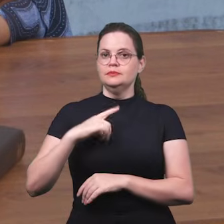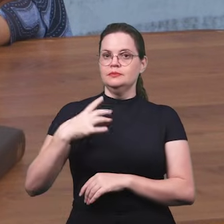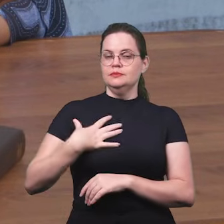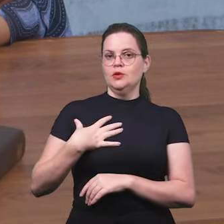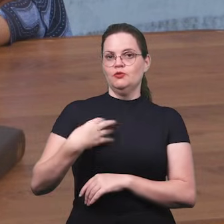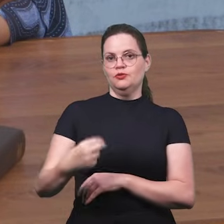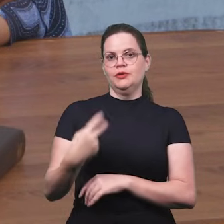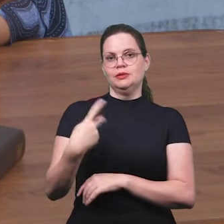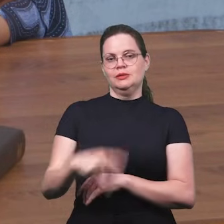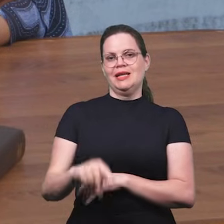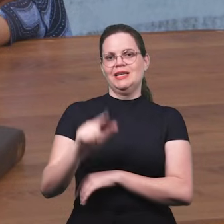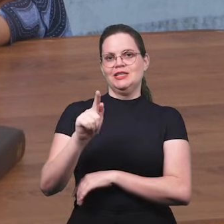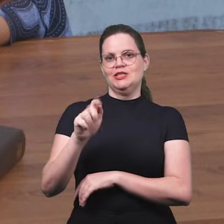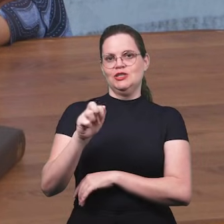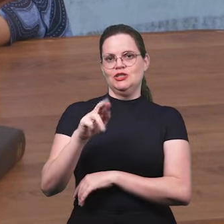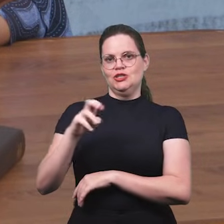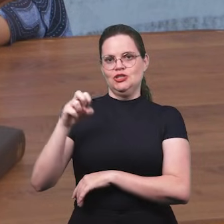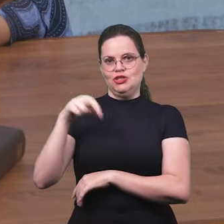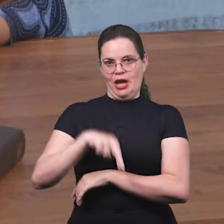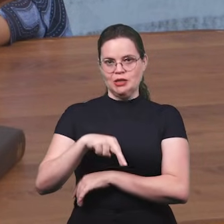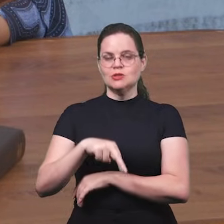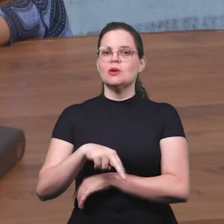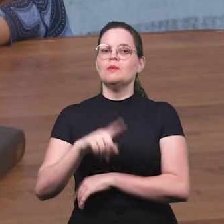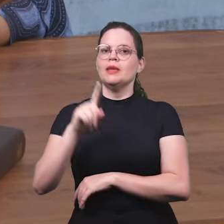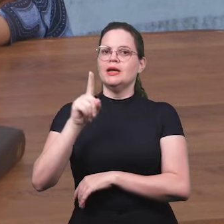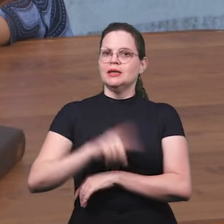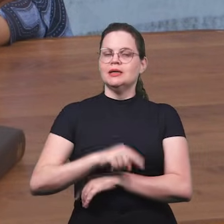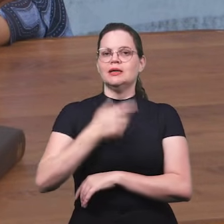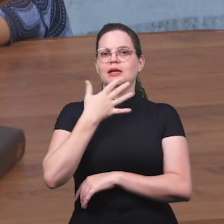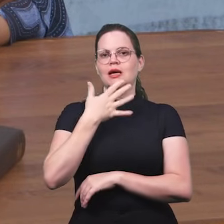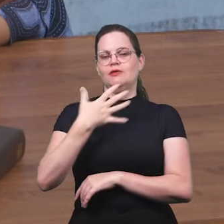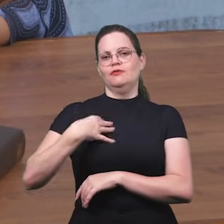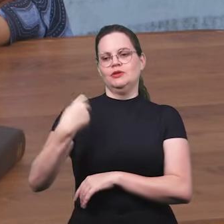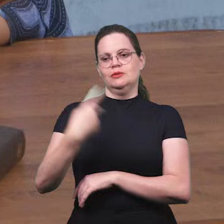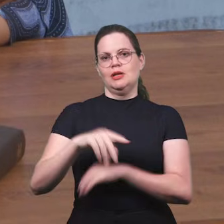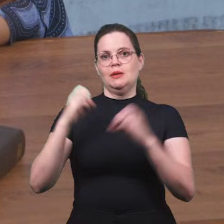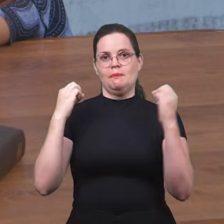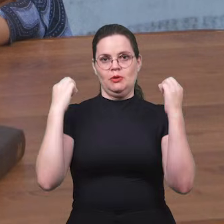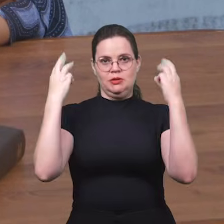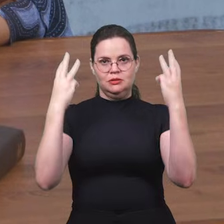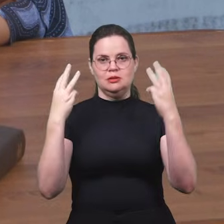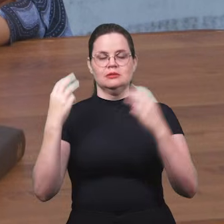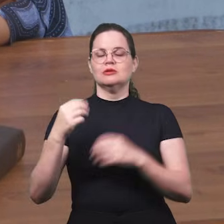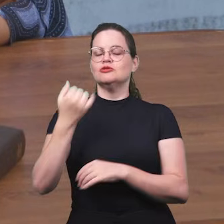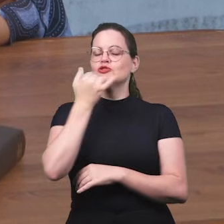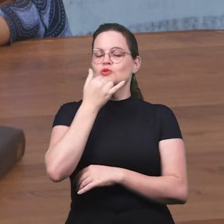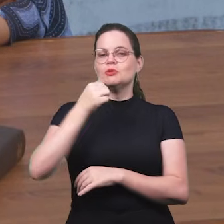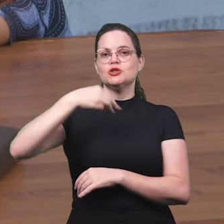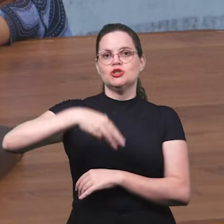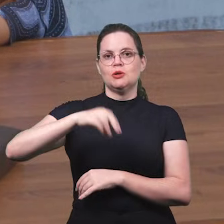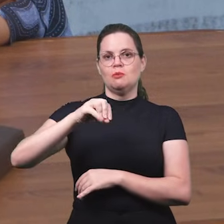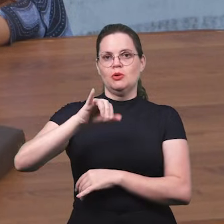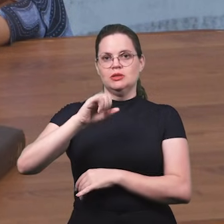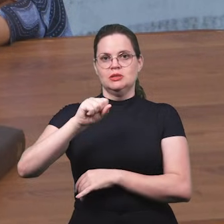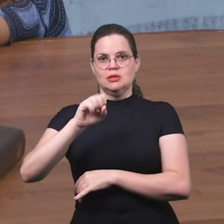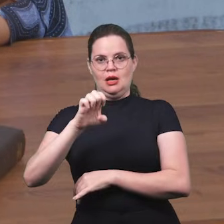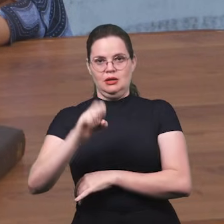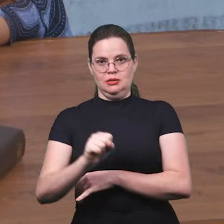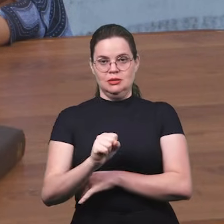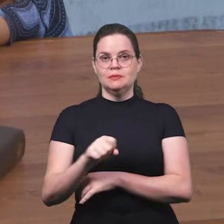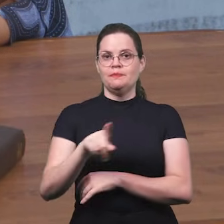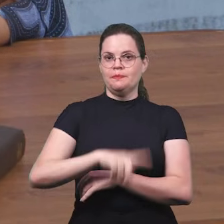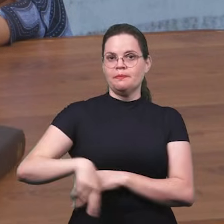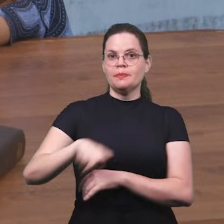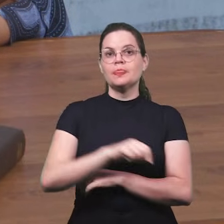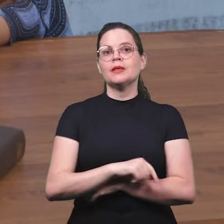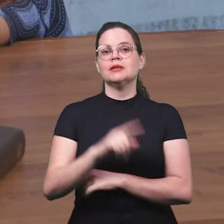Gerson, o filho de Moisés, era maioral dos tesouros. E seus irmãos foram, da banda